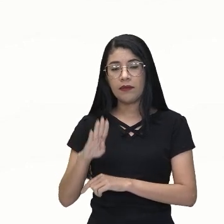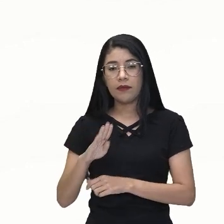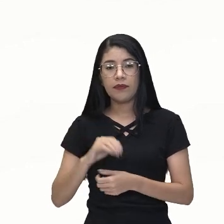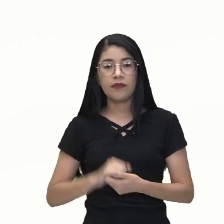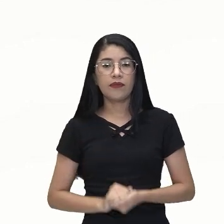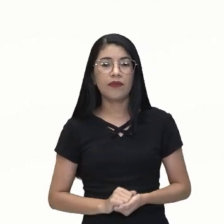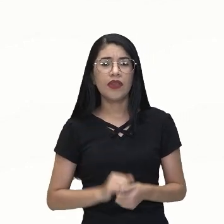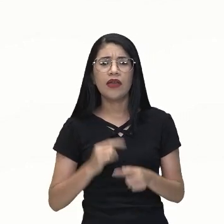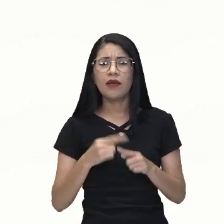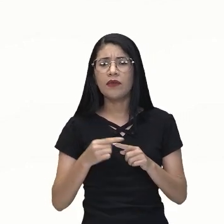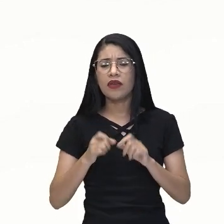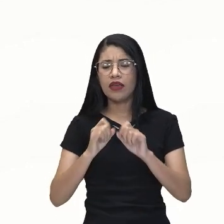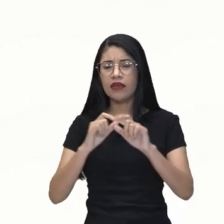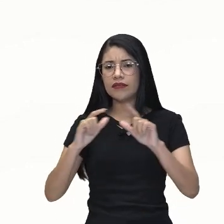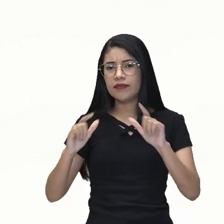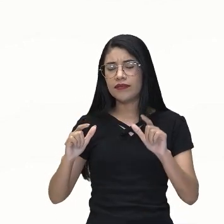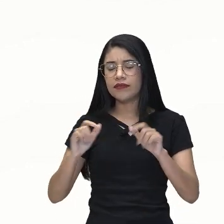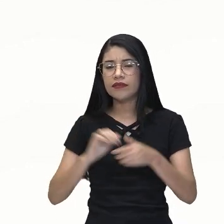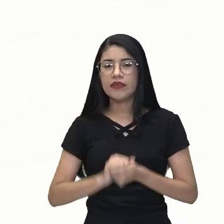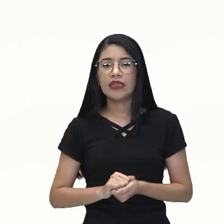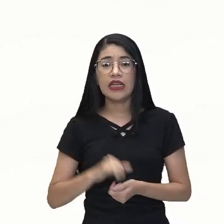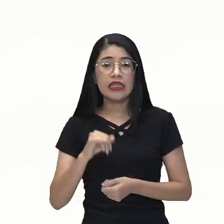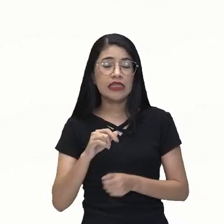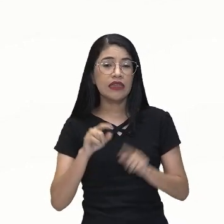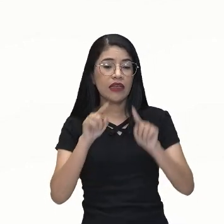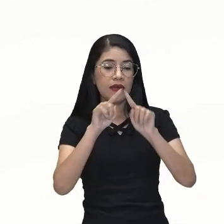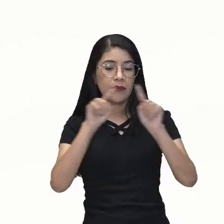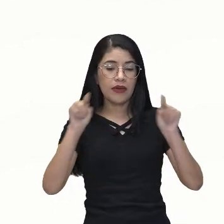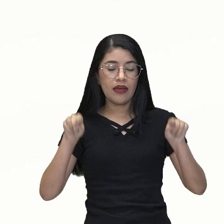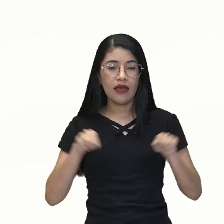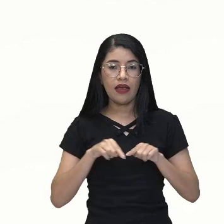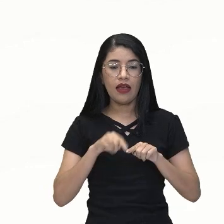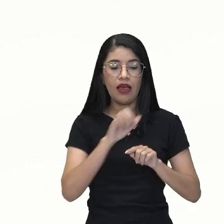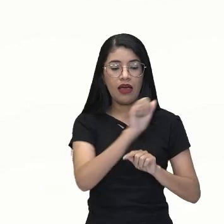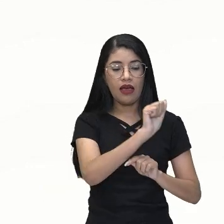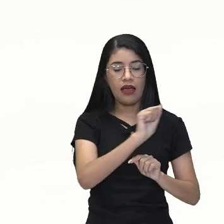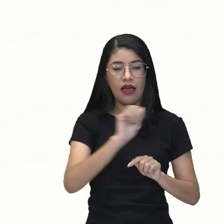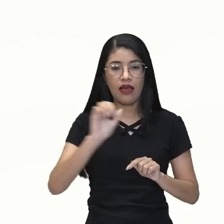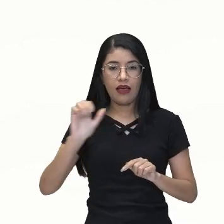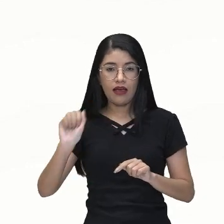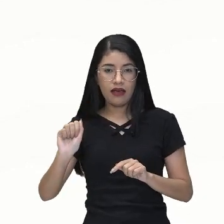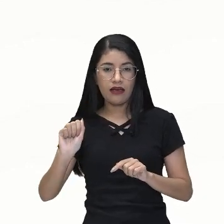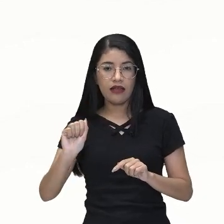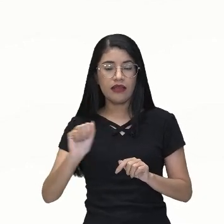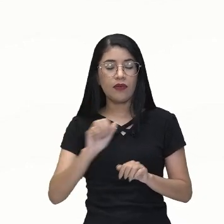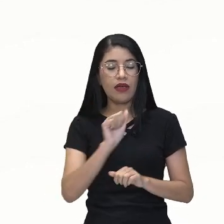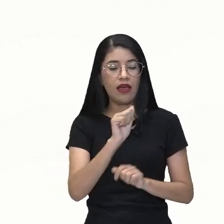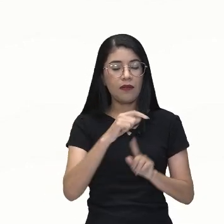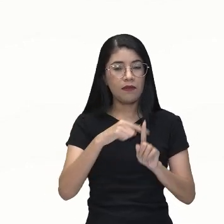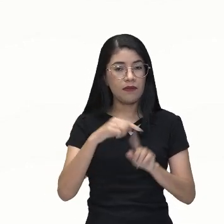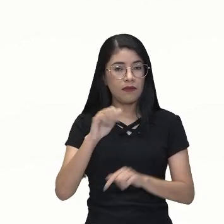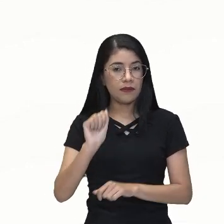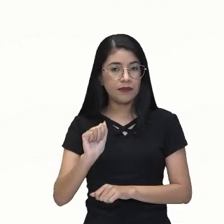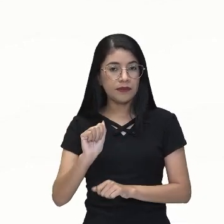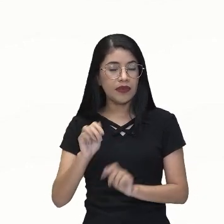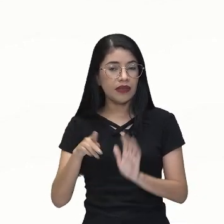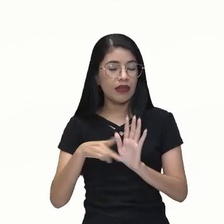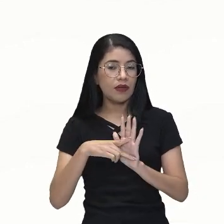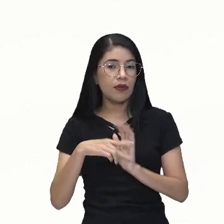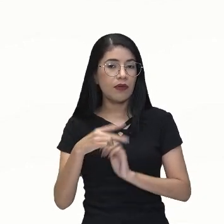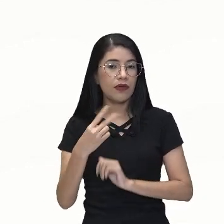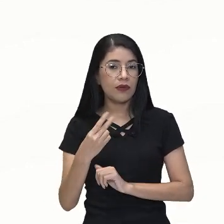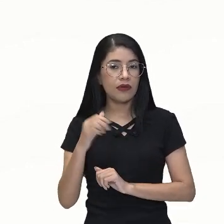quê. Ora, se eu tenho dois lados iguais a A, eu vou ter A mais A, onde o resultado